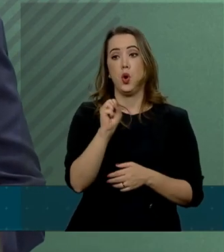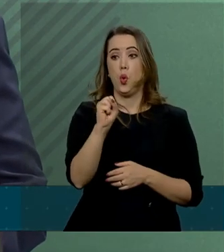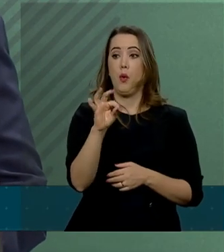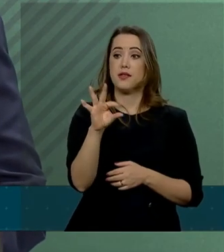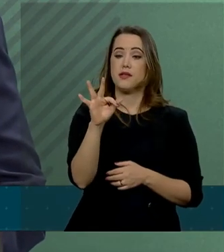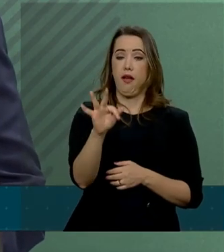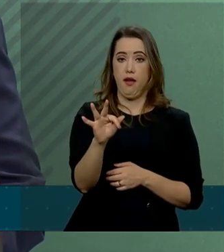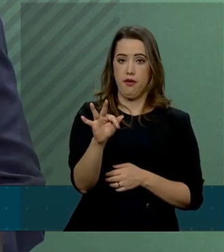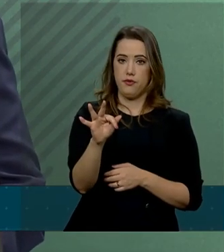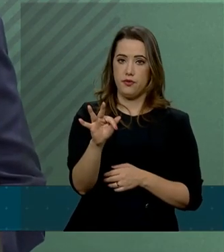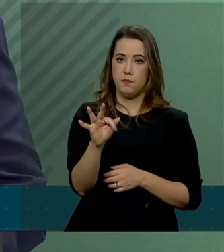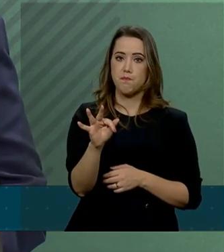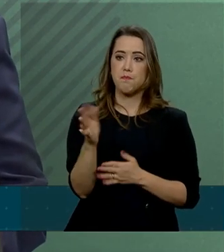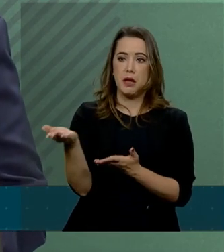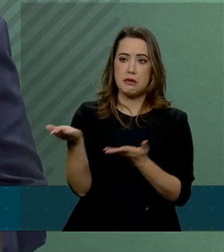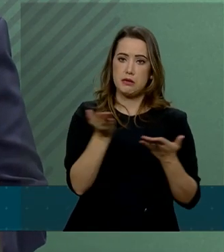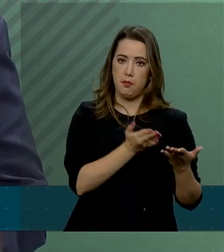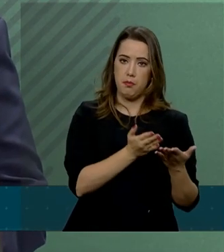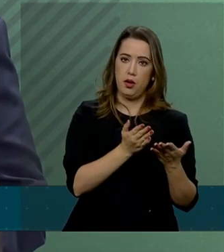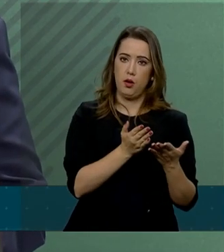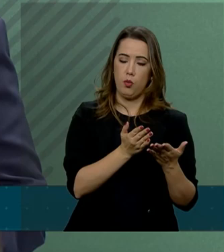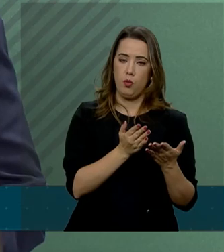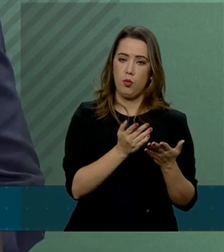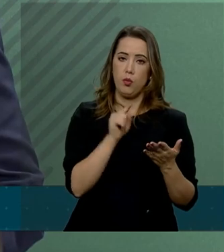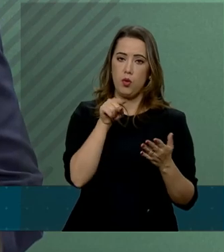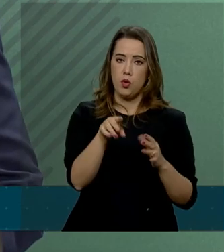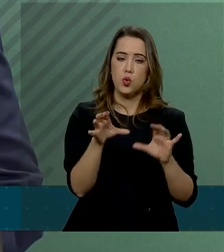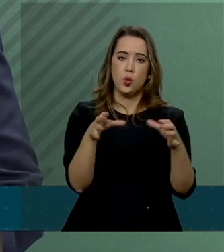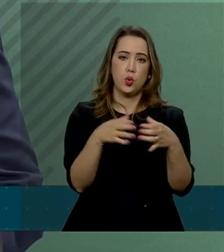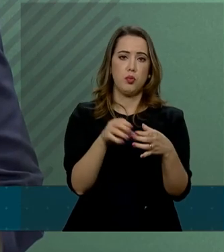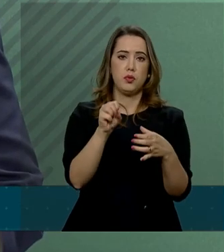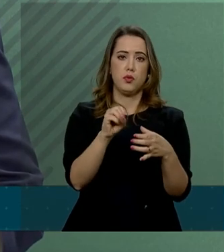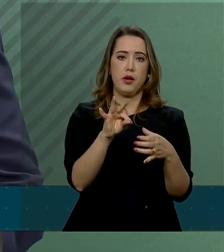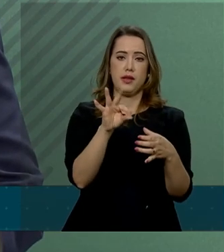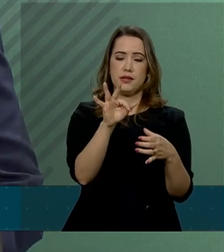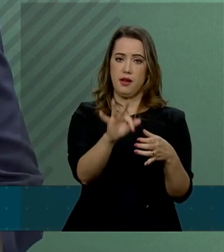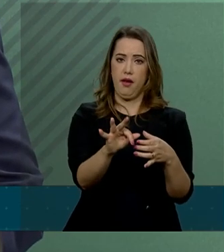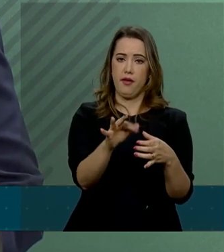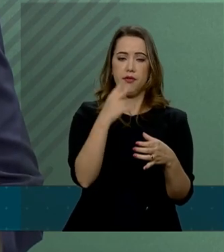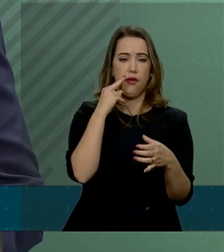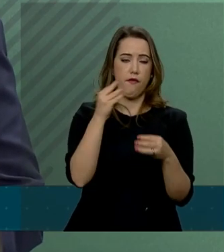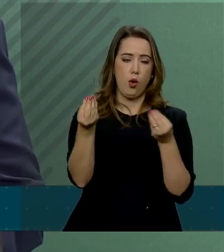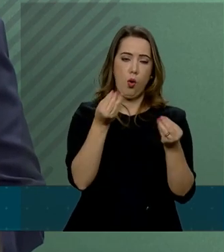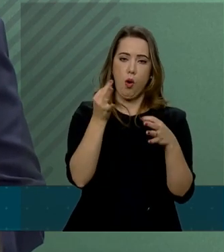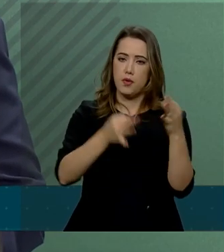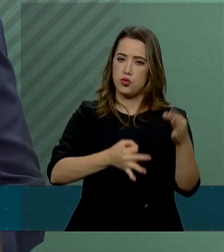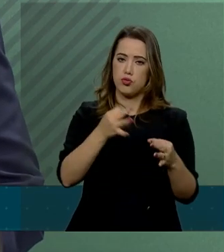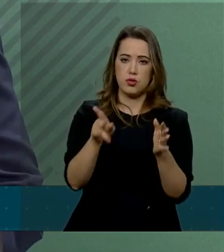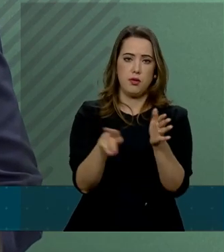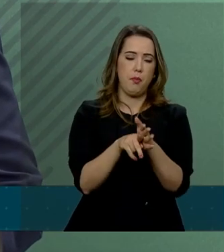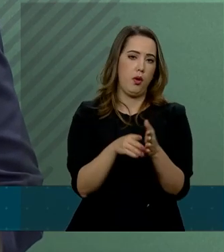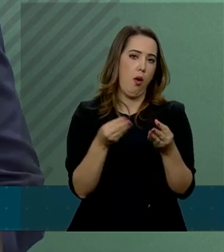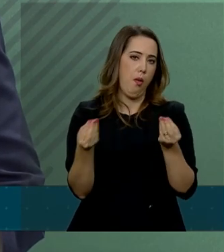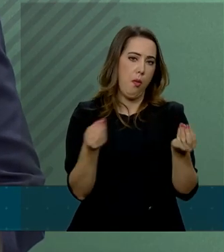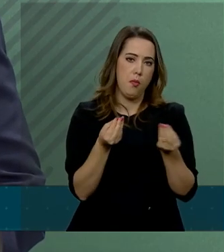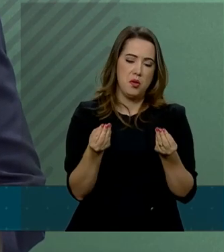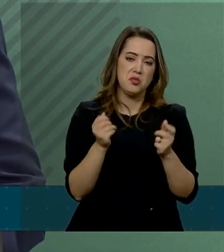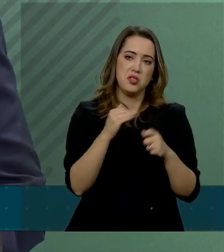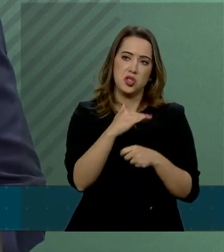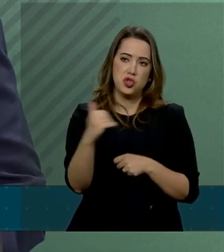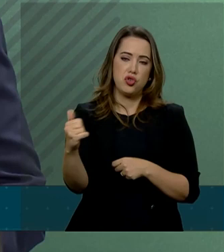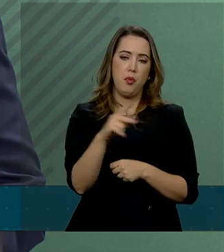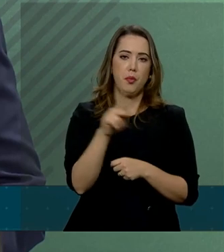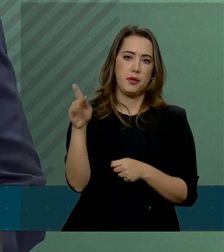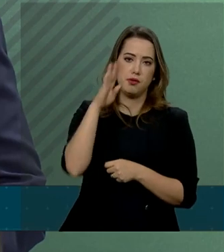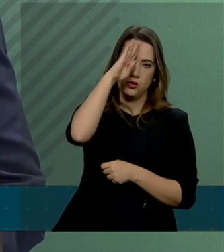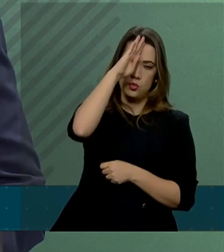no dia de hoje cabendo aquela corte os trâmites judiciais pertinentes sobre esse